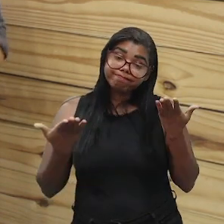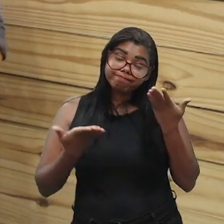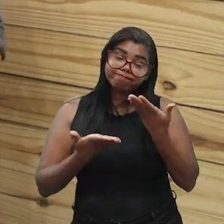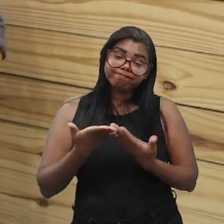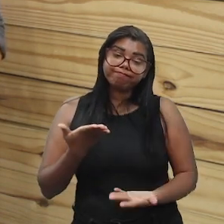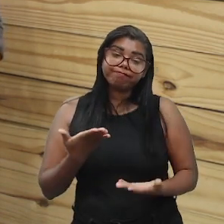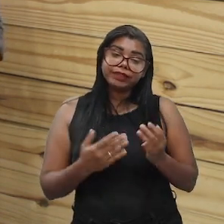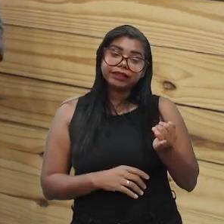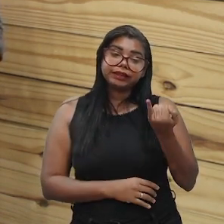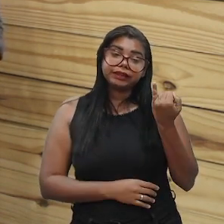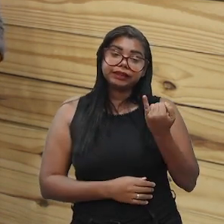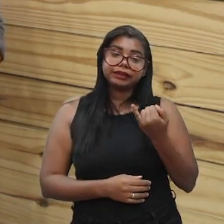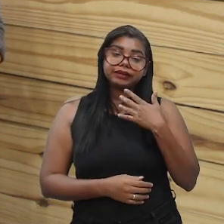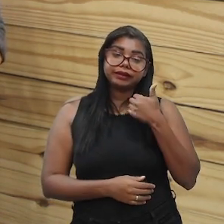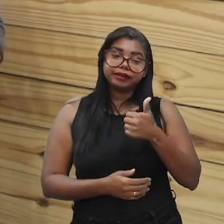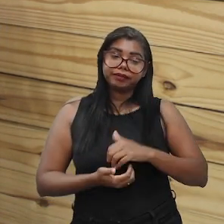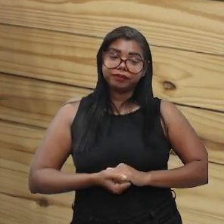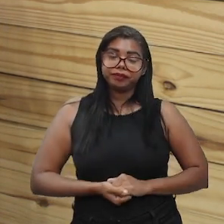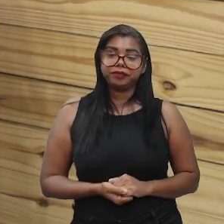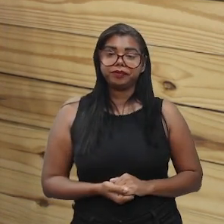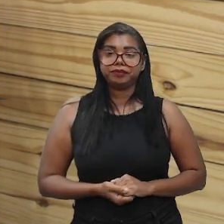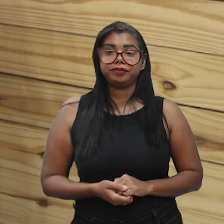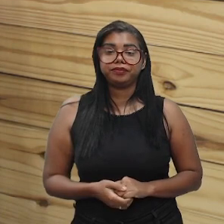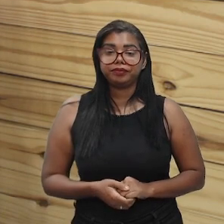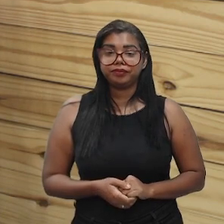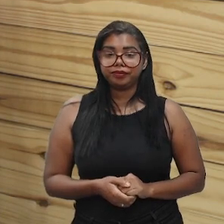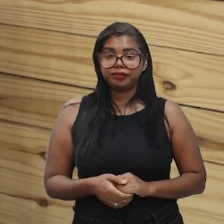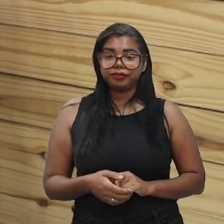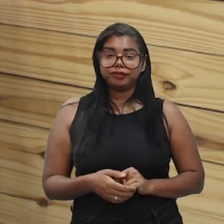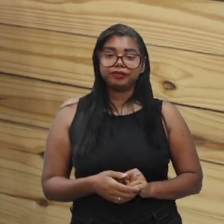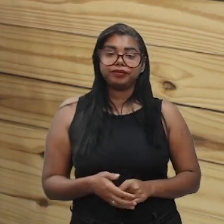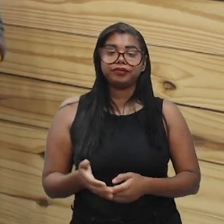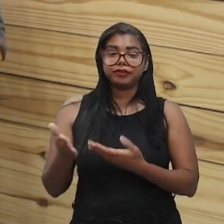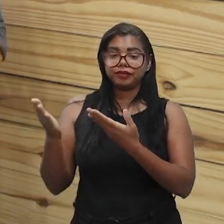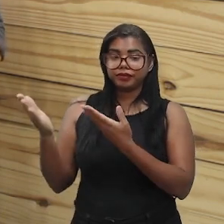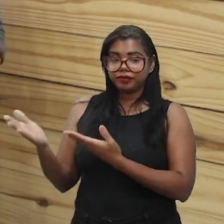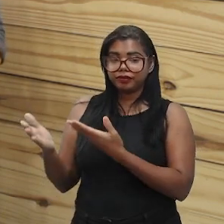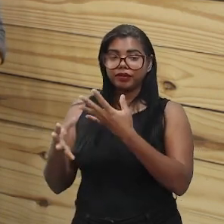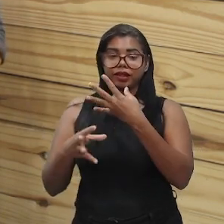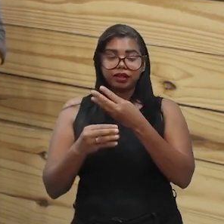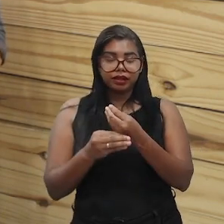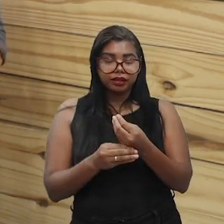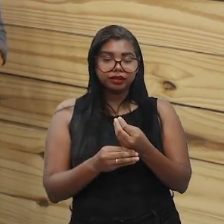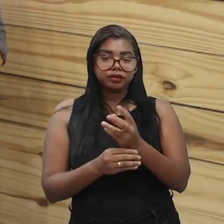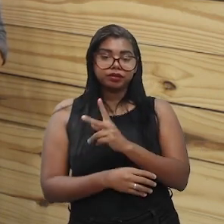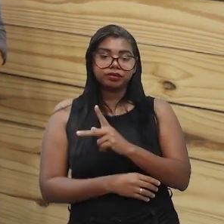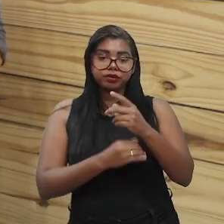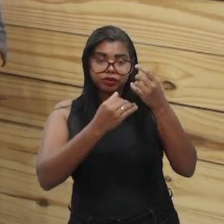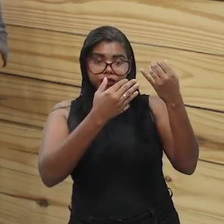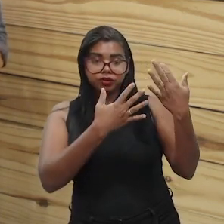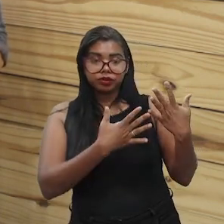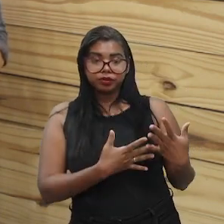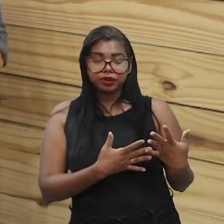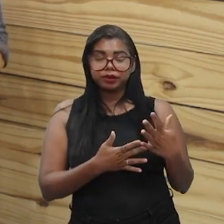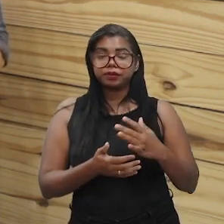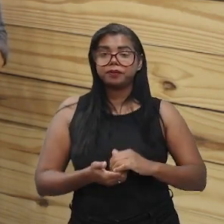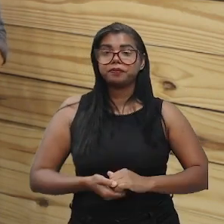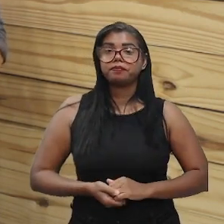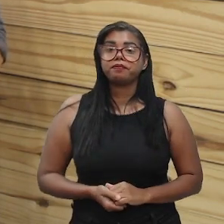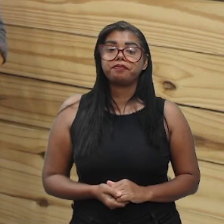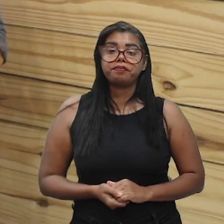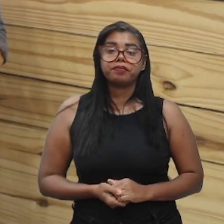buscar essa melhora. Me permita trazer uma colocação, agregando ao que o senhor está falando. Da mesma forma que